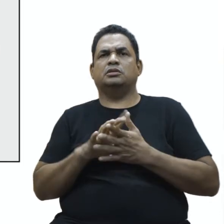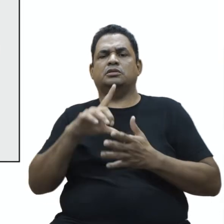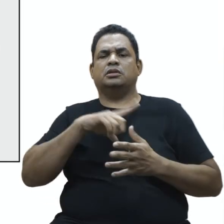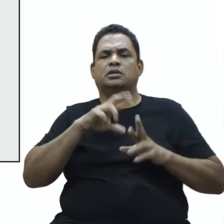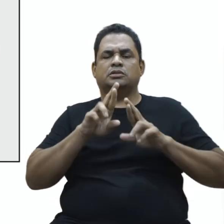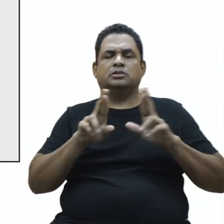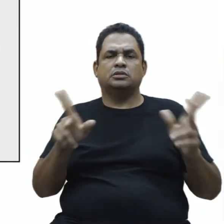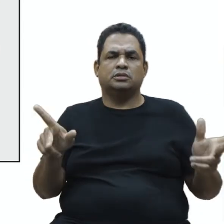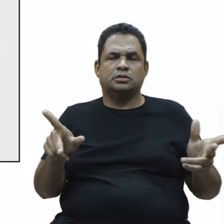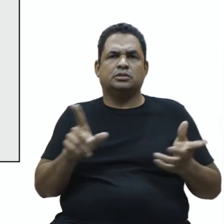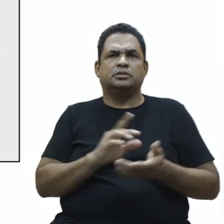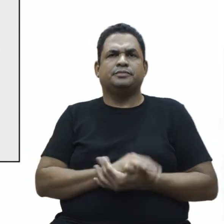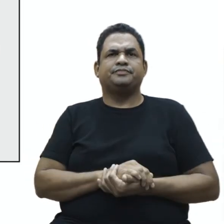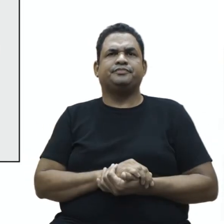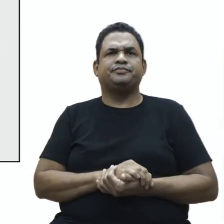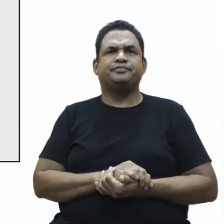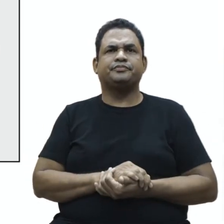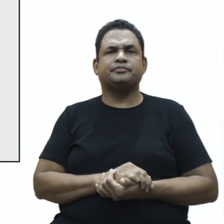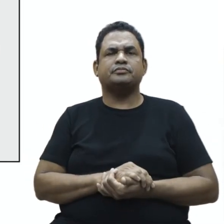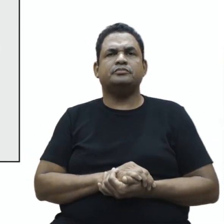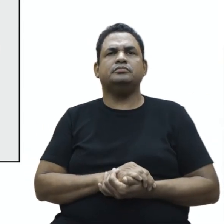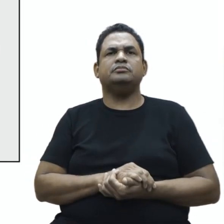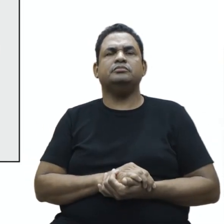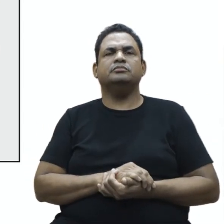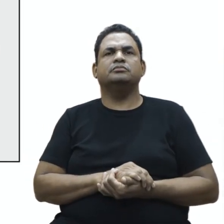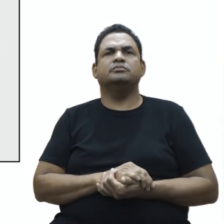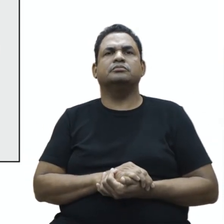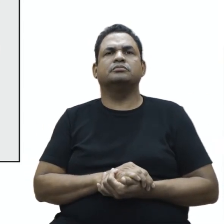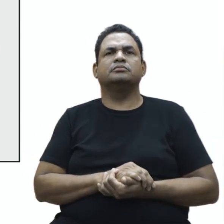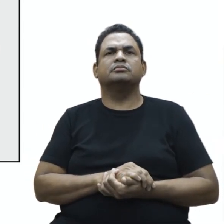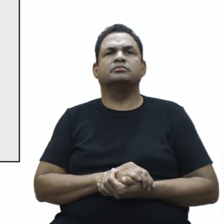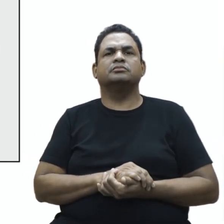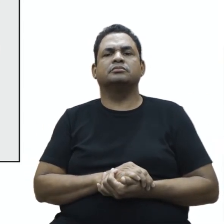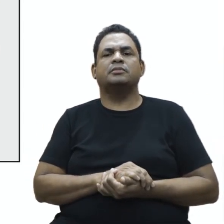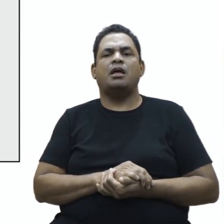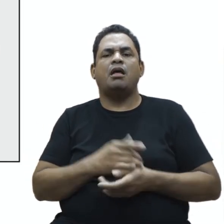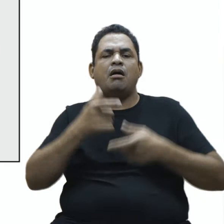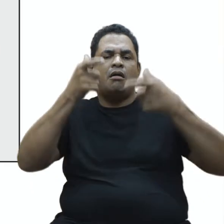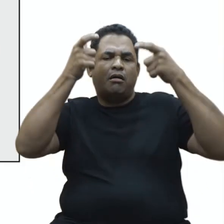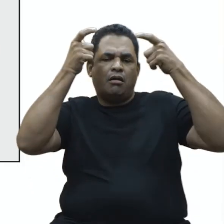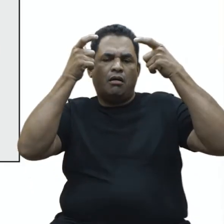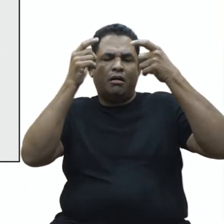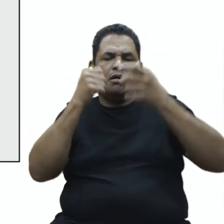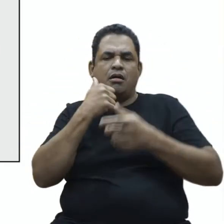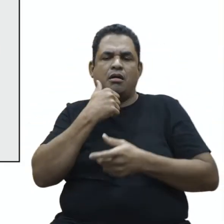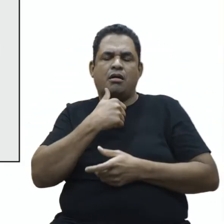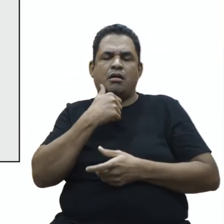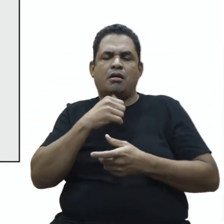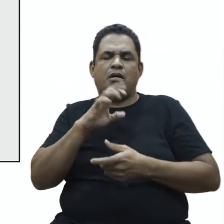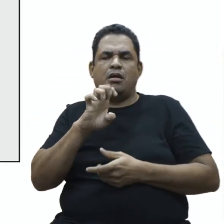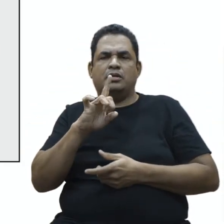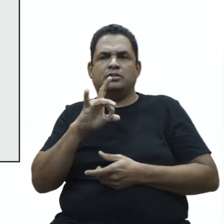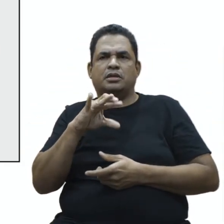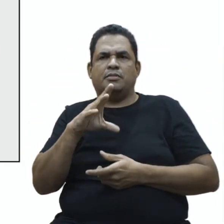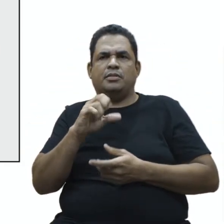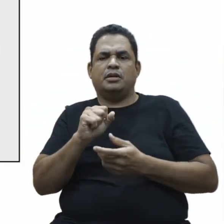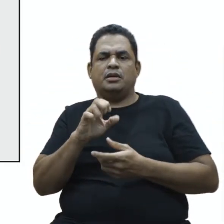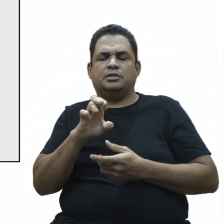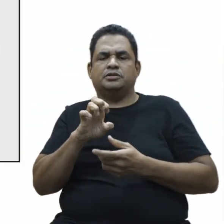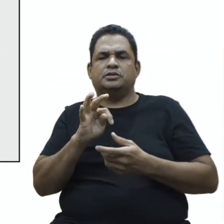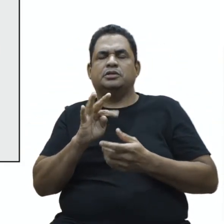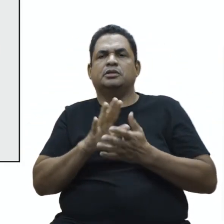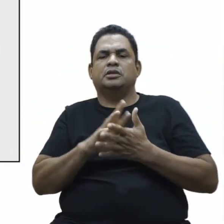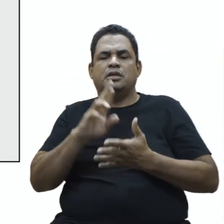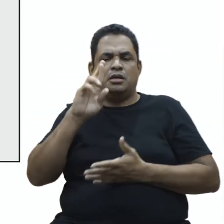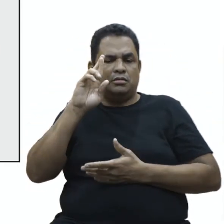aí entre essa divisão. Por exemplo, a Rainha Elizabeth, ela é líder, né? Ela é chefe